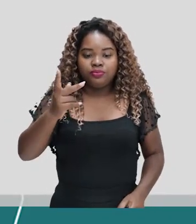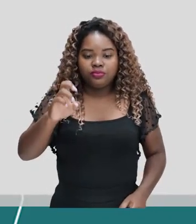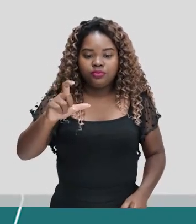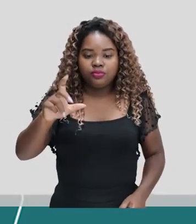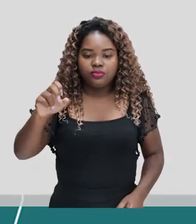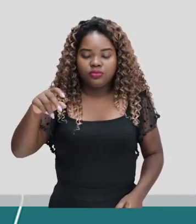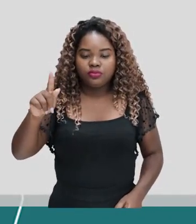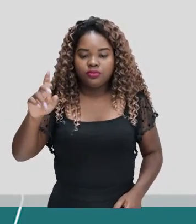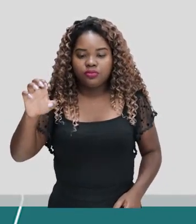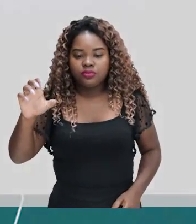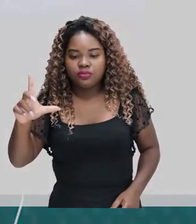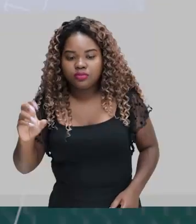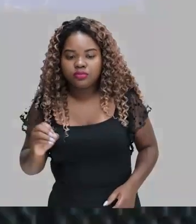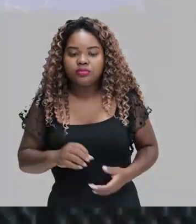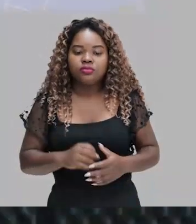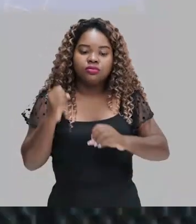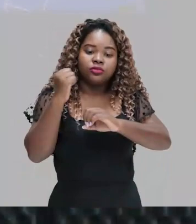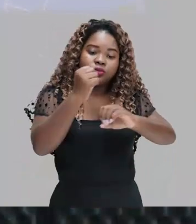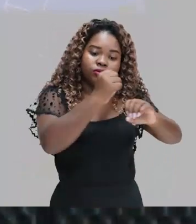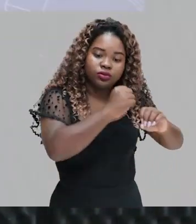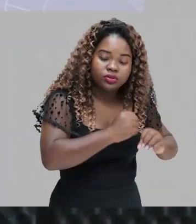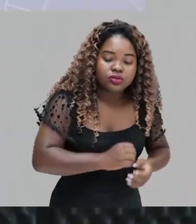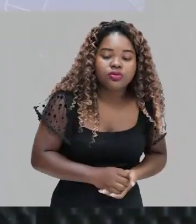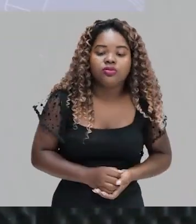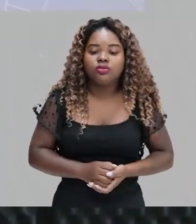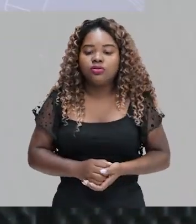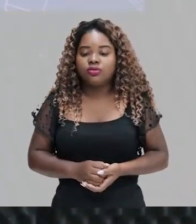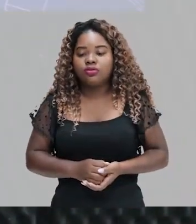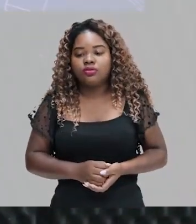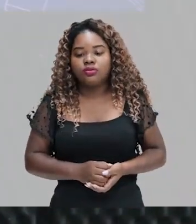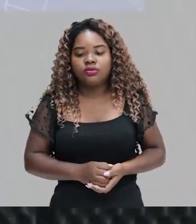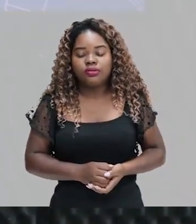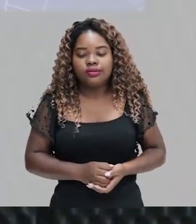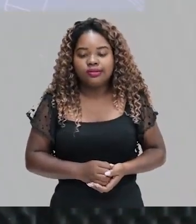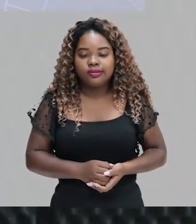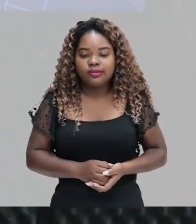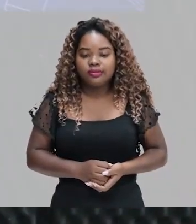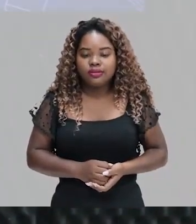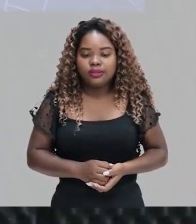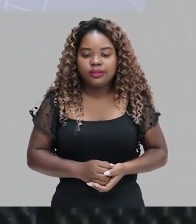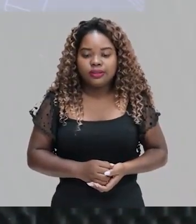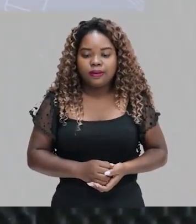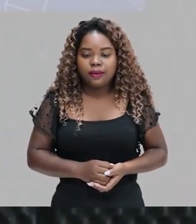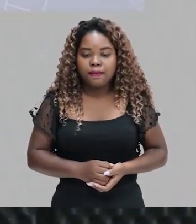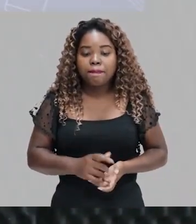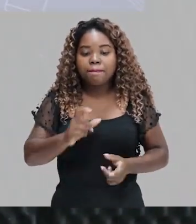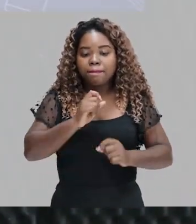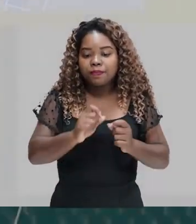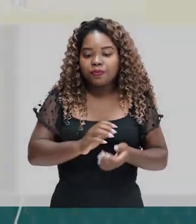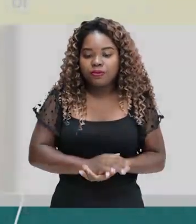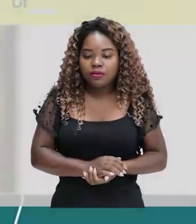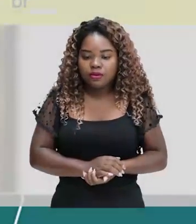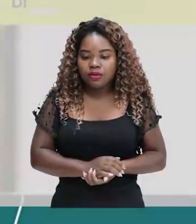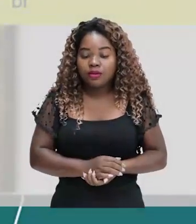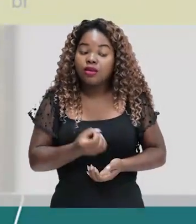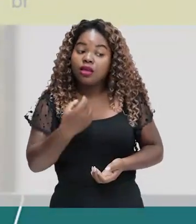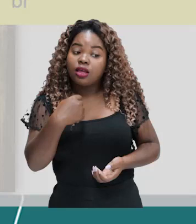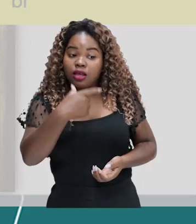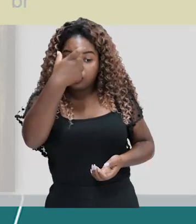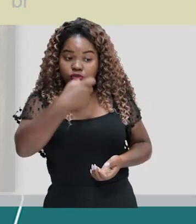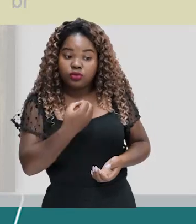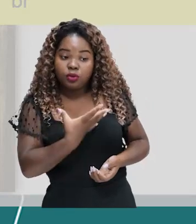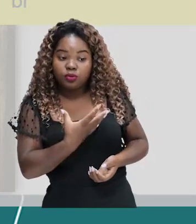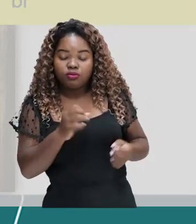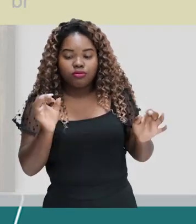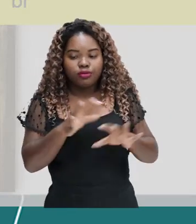era insuportável, né? O escultor, uma das tartarugas mais complicadas, estou brincando sobre isso, né? E ele dizia o seguinte: eu sou bom, pronto,